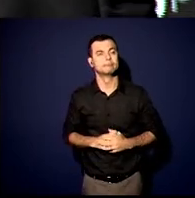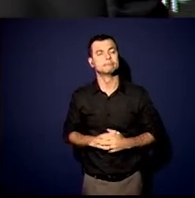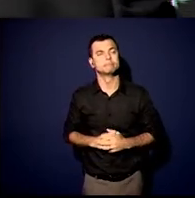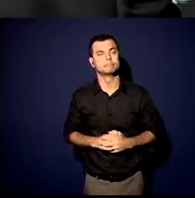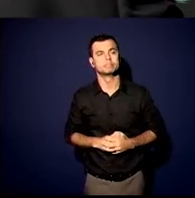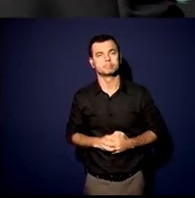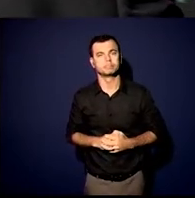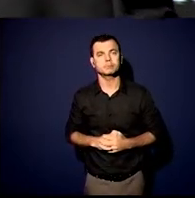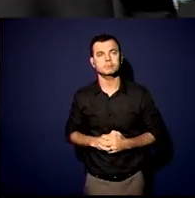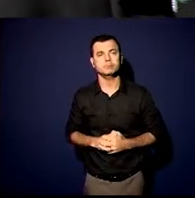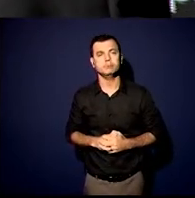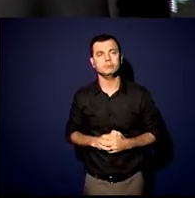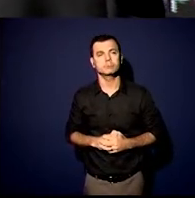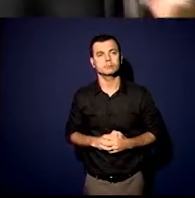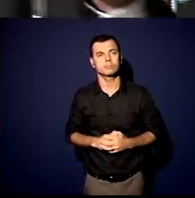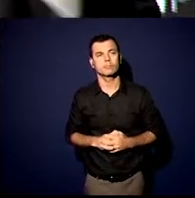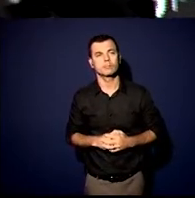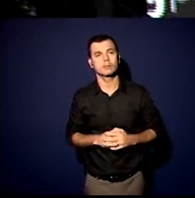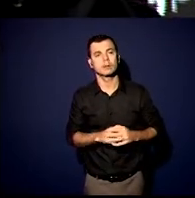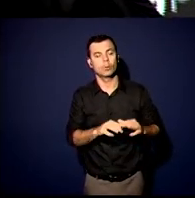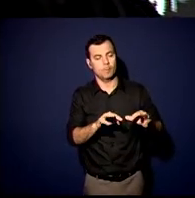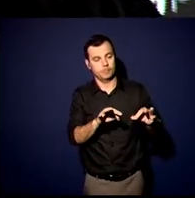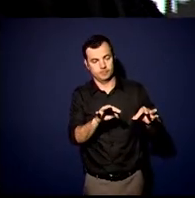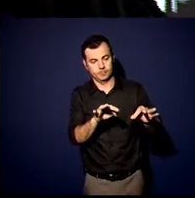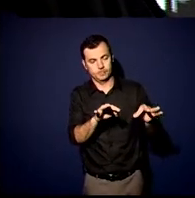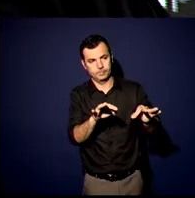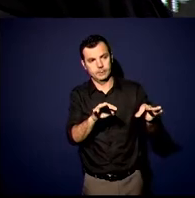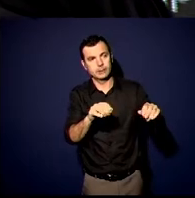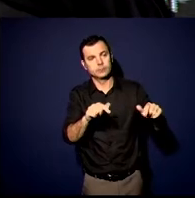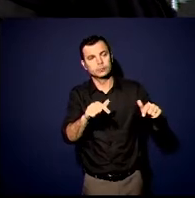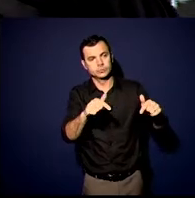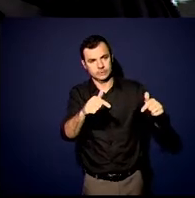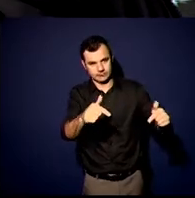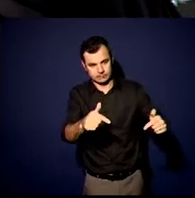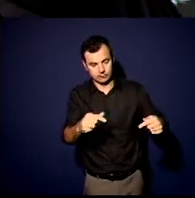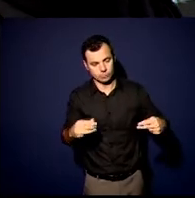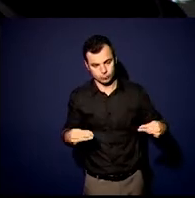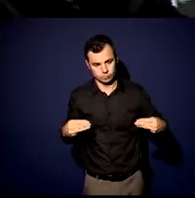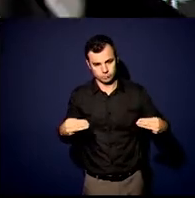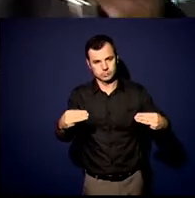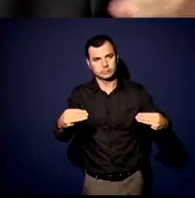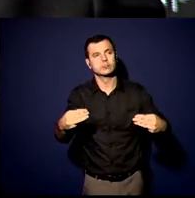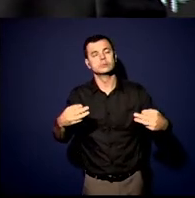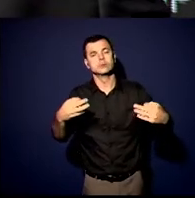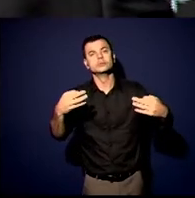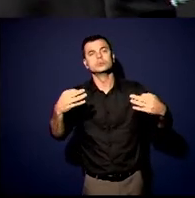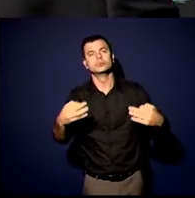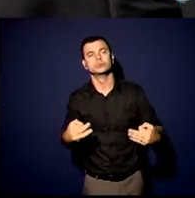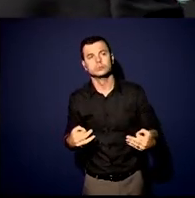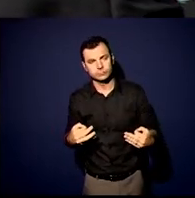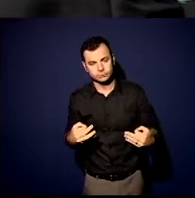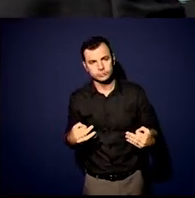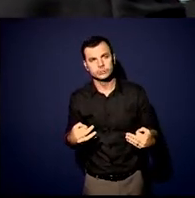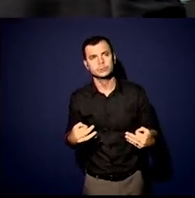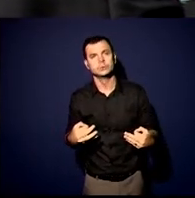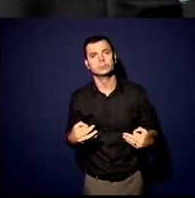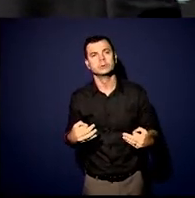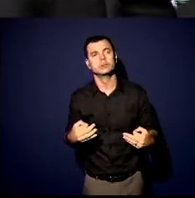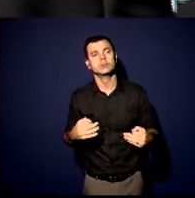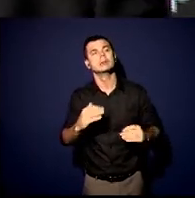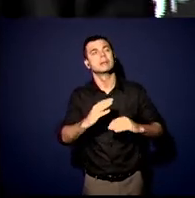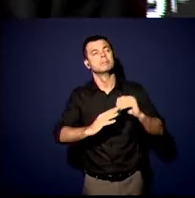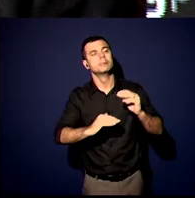Qual é o plano de ação do Ministério da Justiça na composição das suas